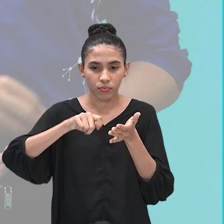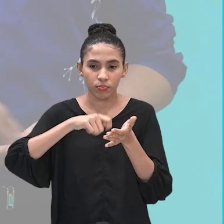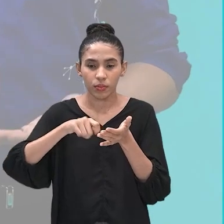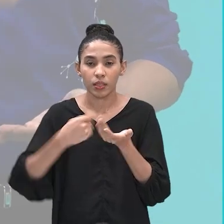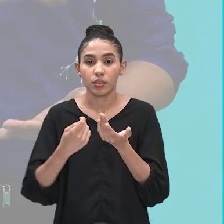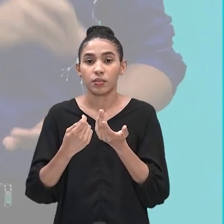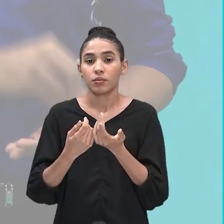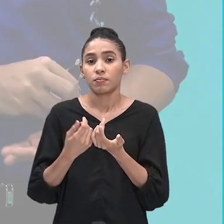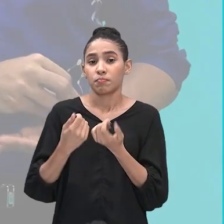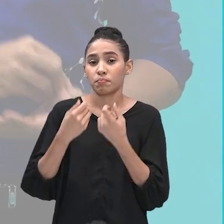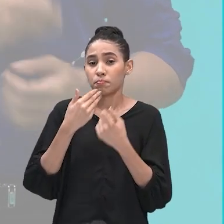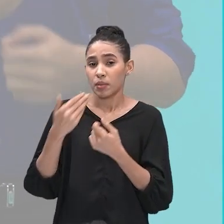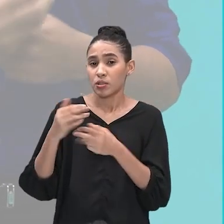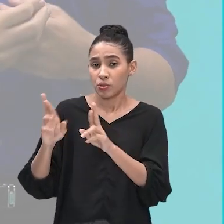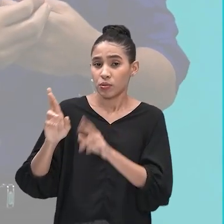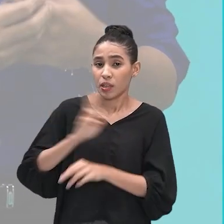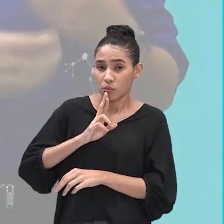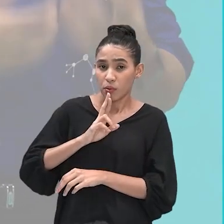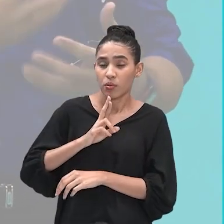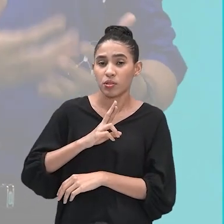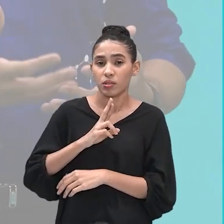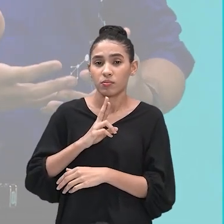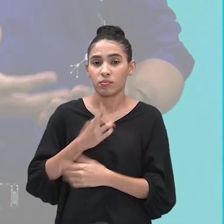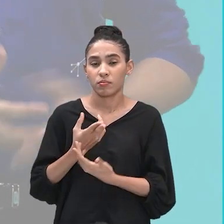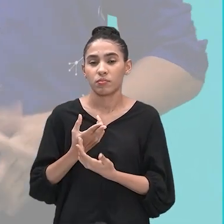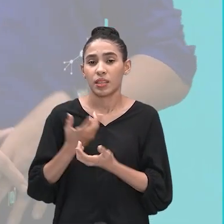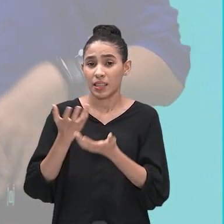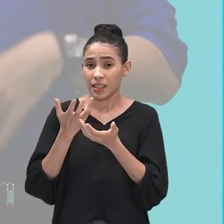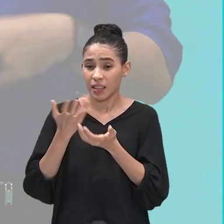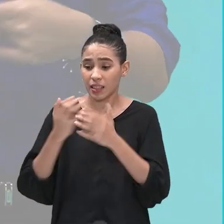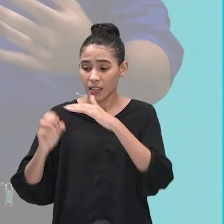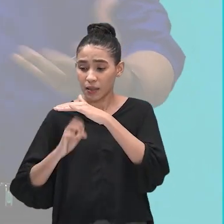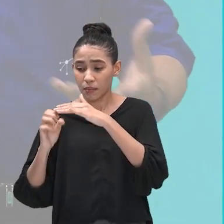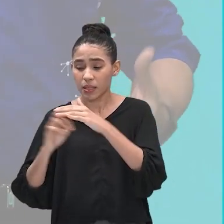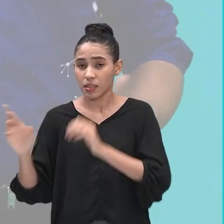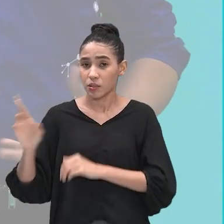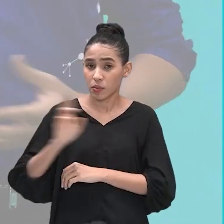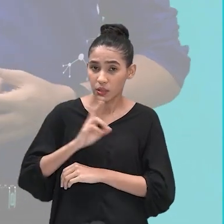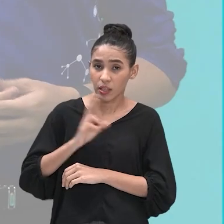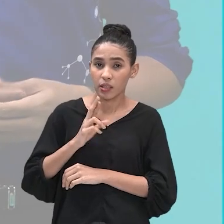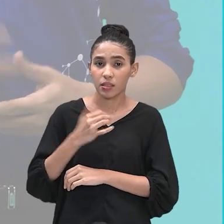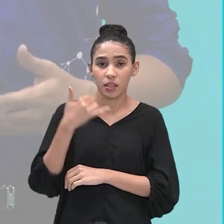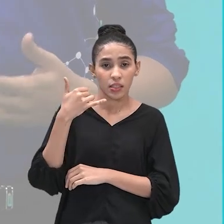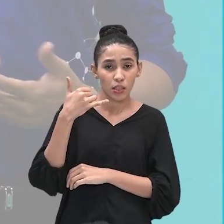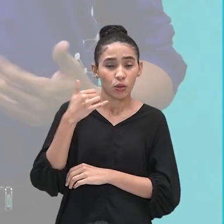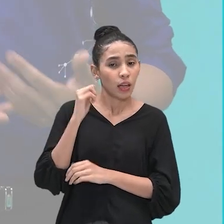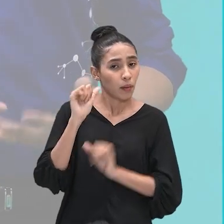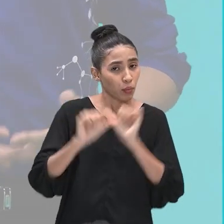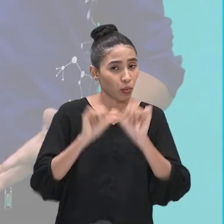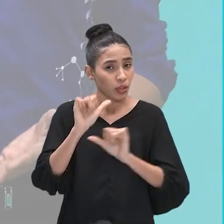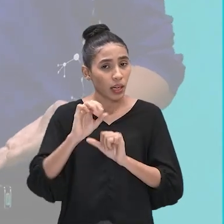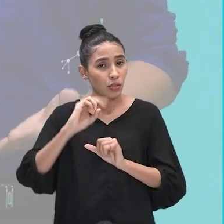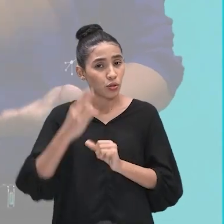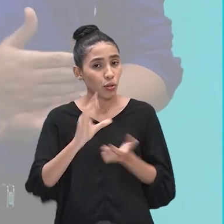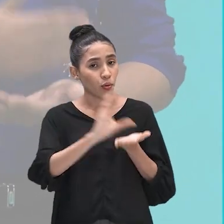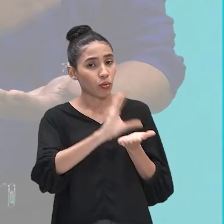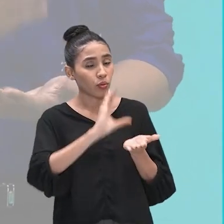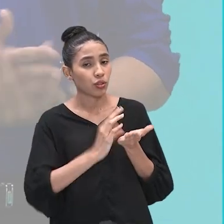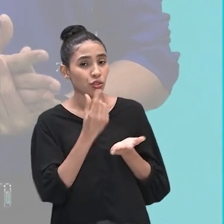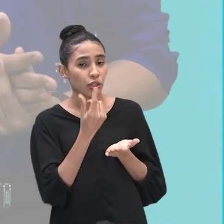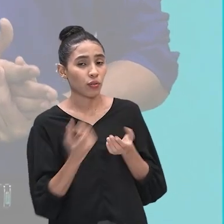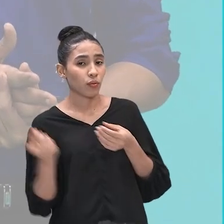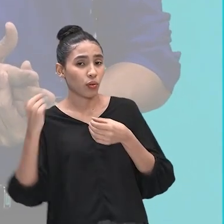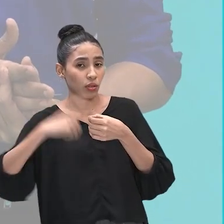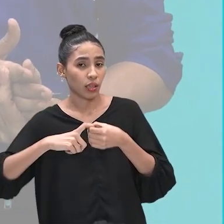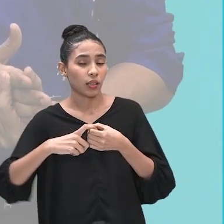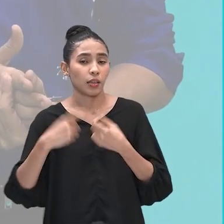Ele realmente queria ter o retorno da empresa, ou, né, para trocar o celular, ou para que devolvesse o dinheiro, mas